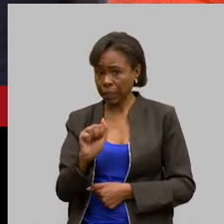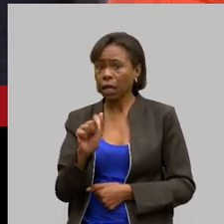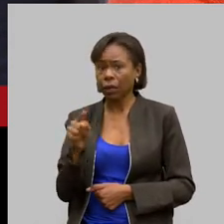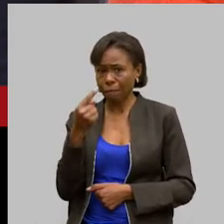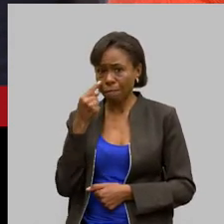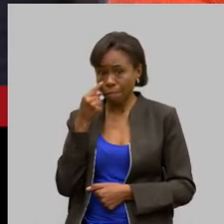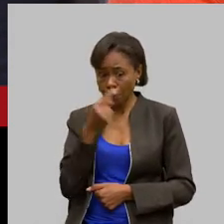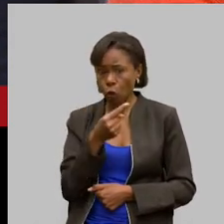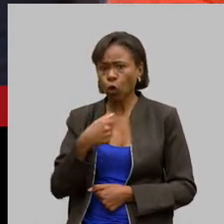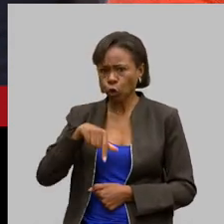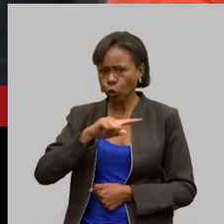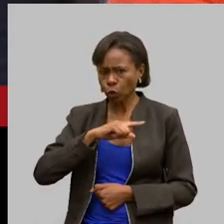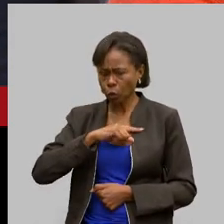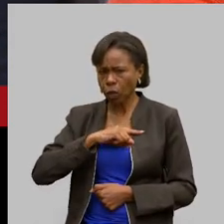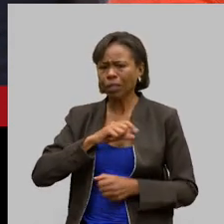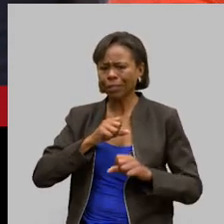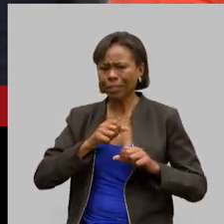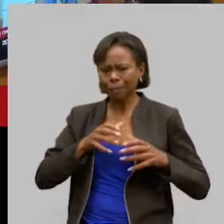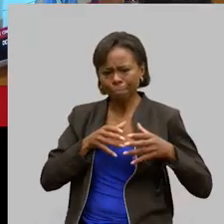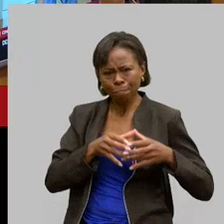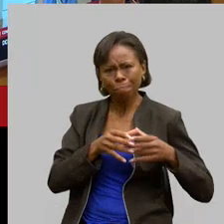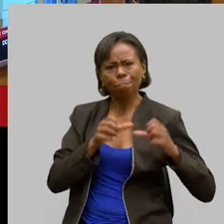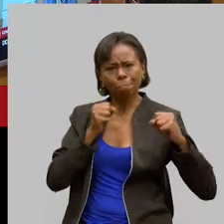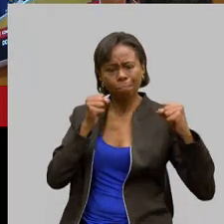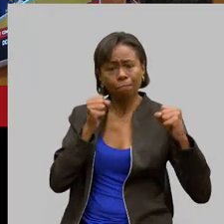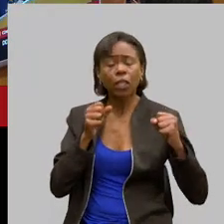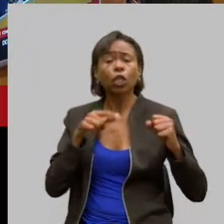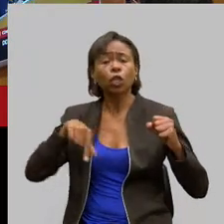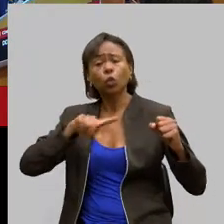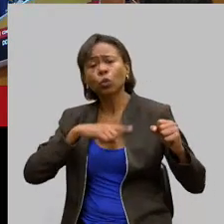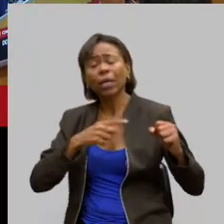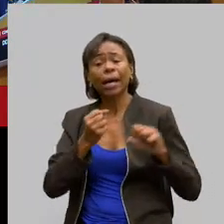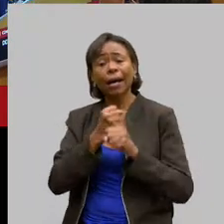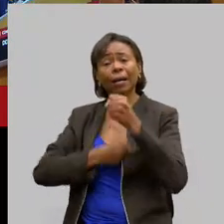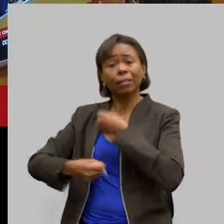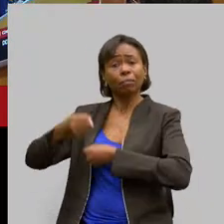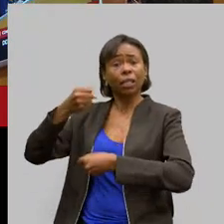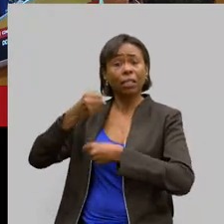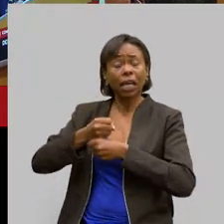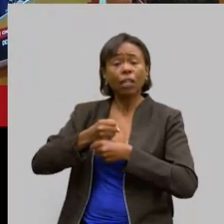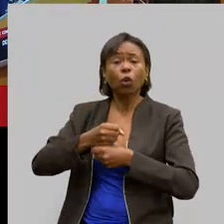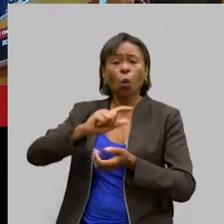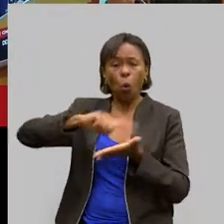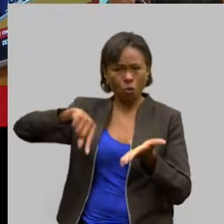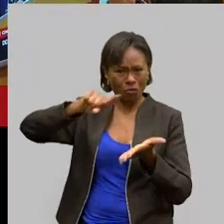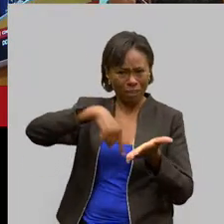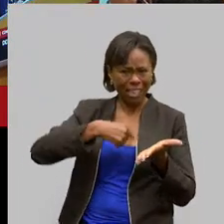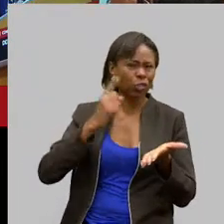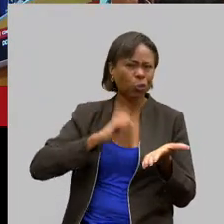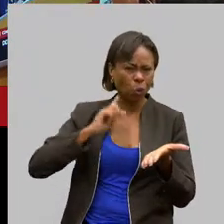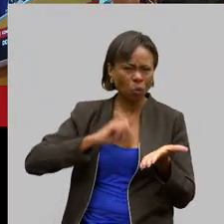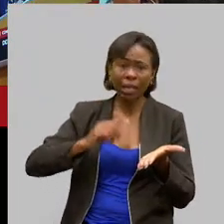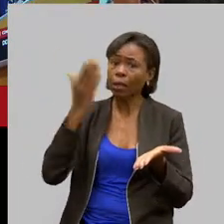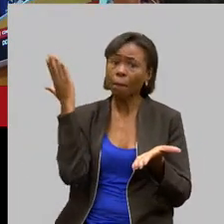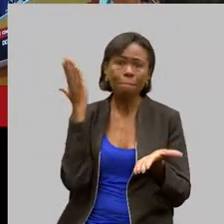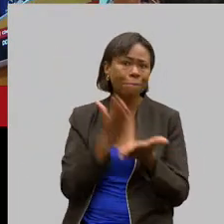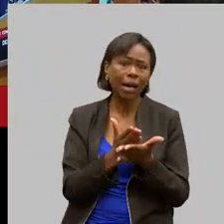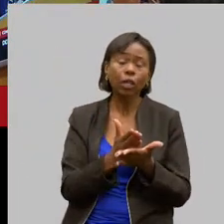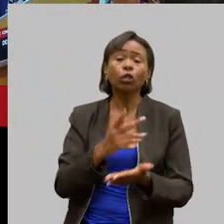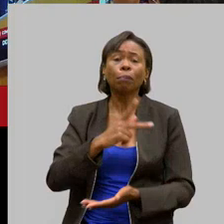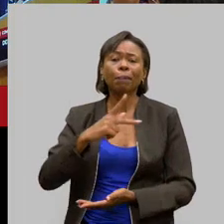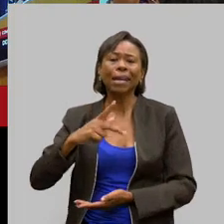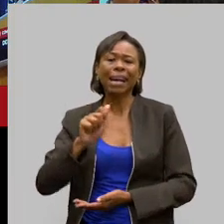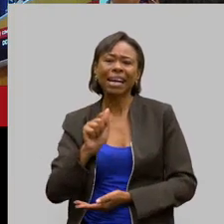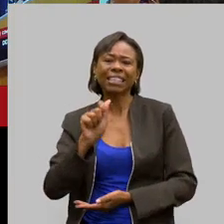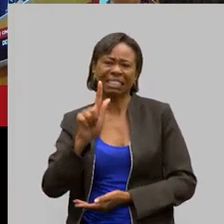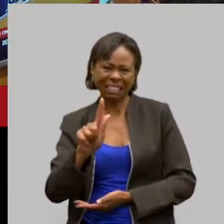mobilização para que nós no ano passado ainda der derrubarem um veto que foi colocado pelo Governo do Estado em cima do ppag um